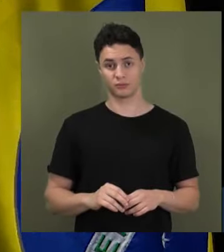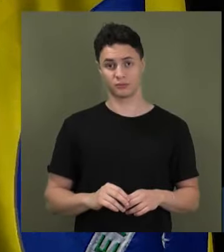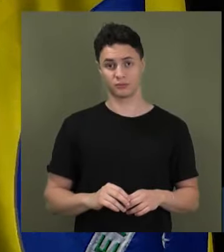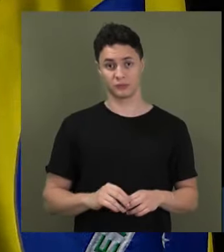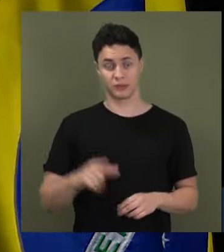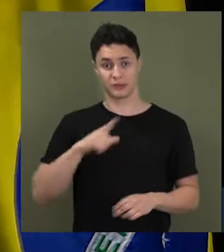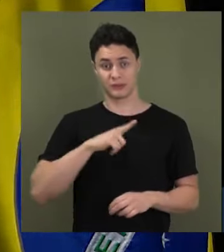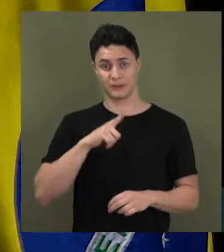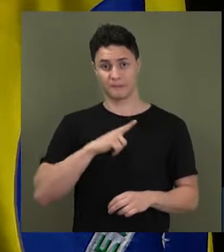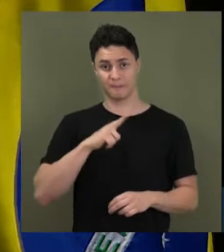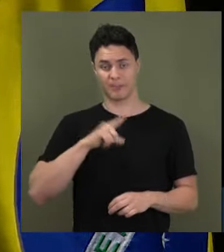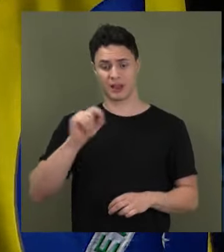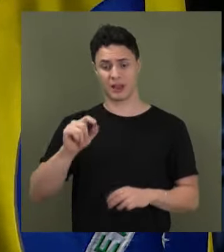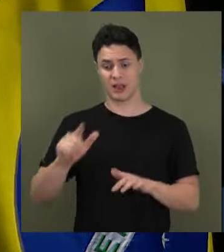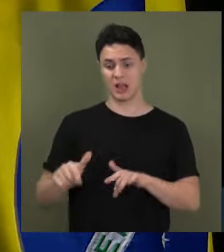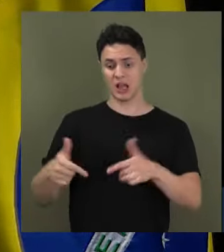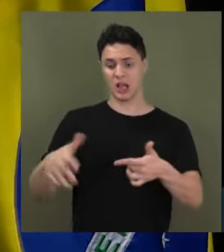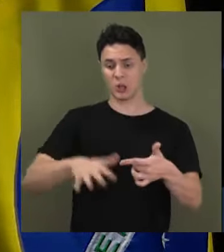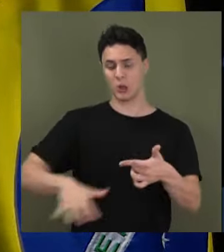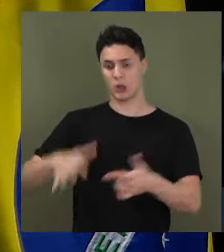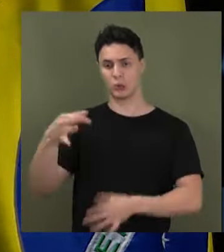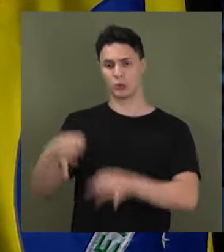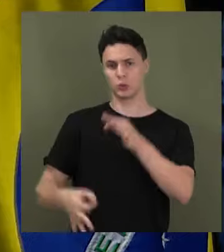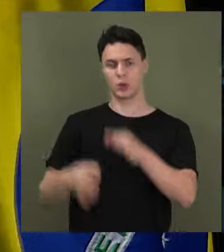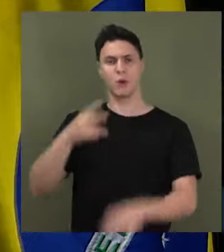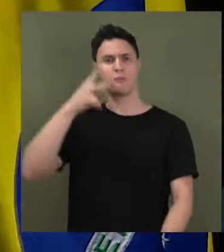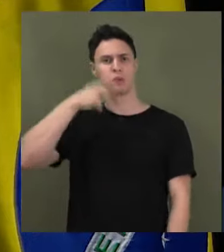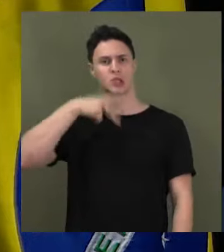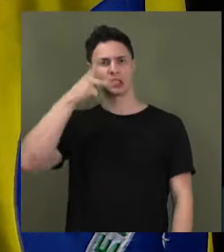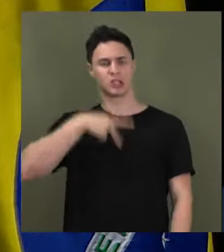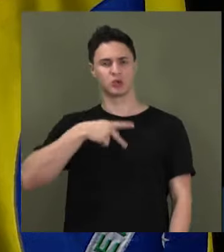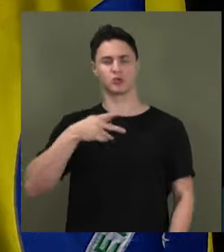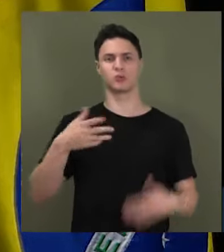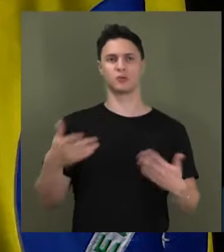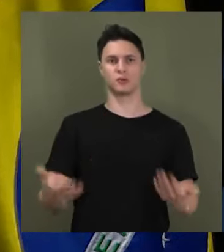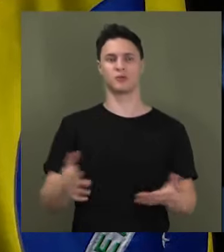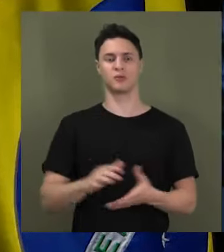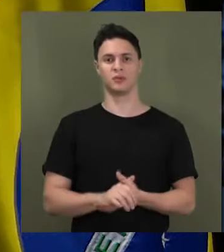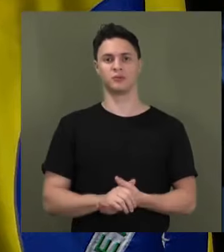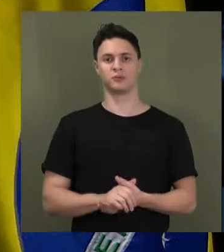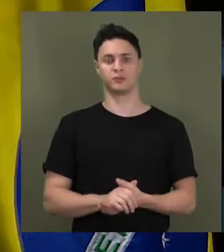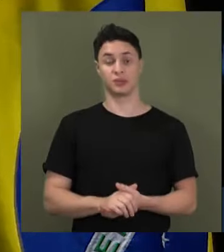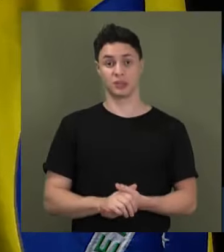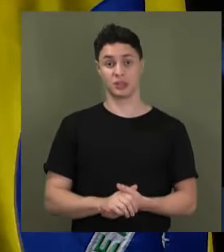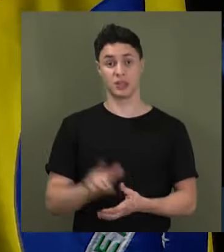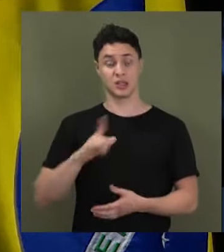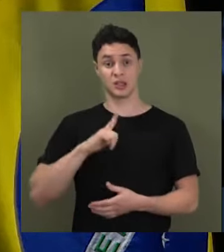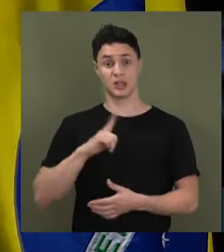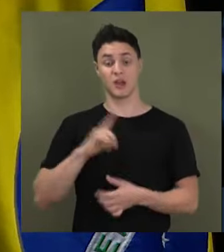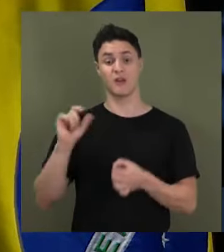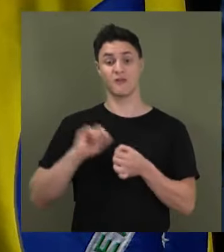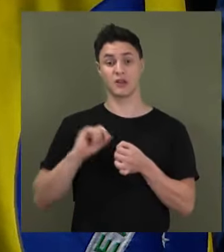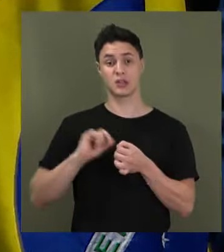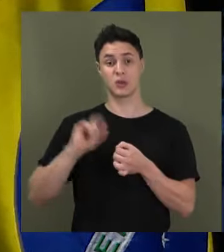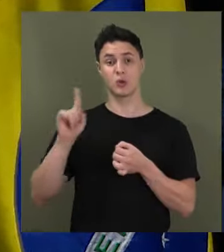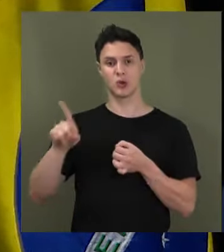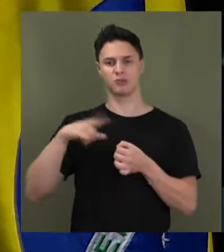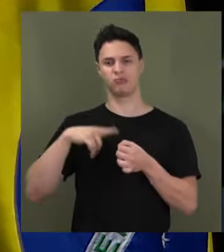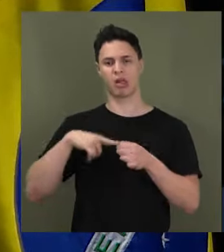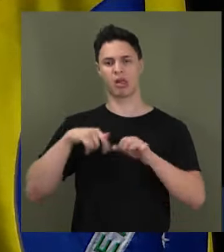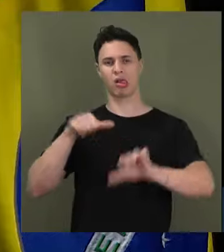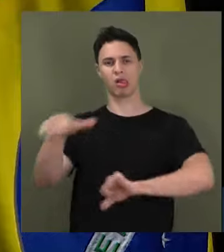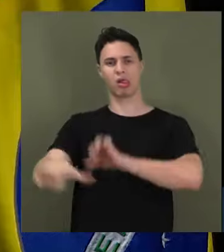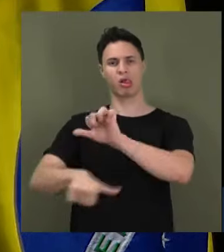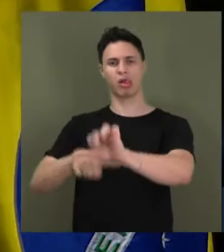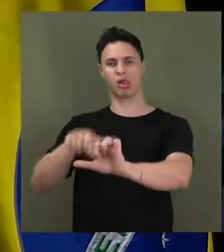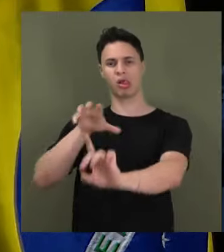judicial, político, ideológico é tão grande que está causando uma profunda distorção na